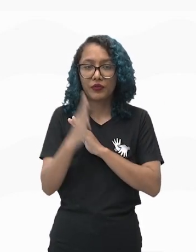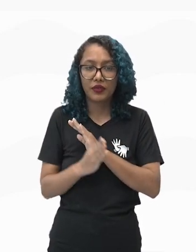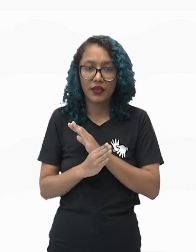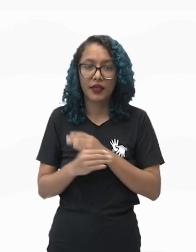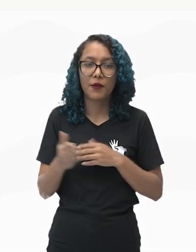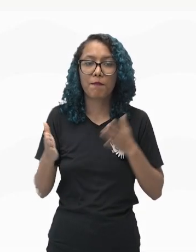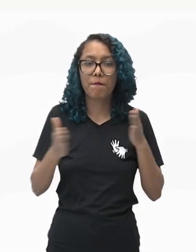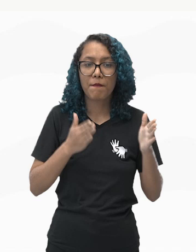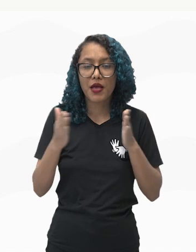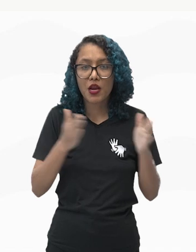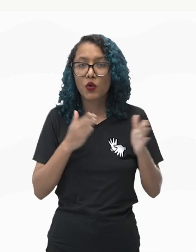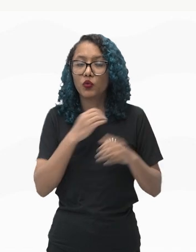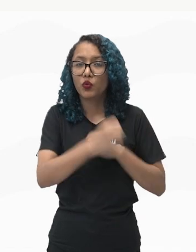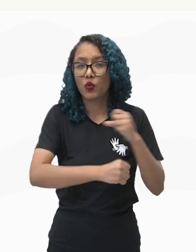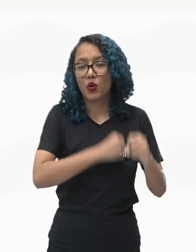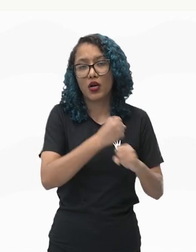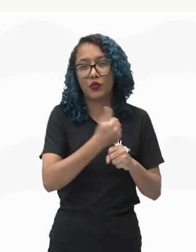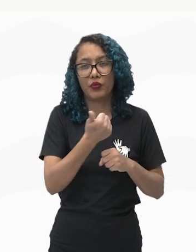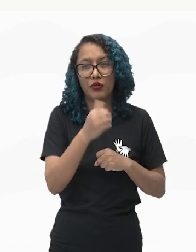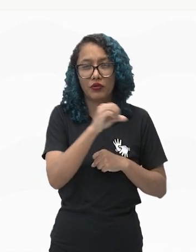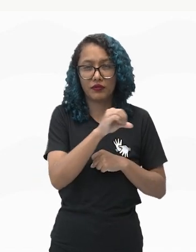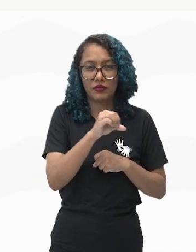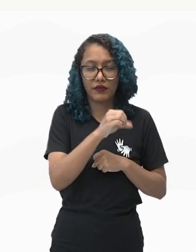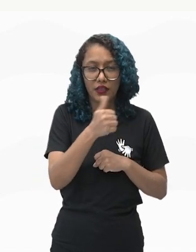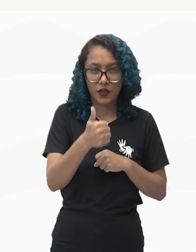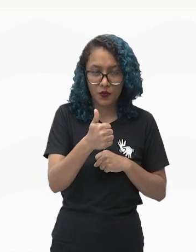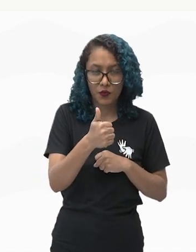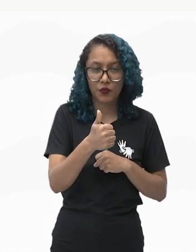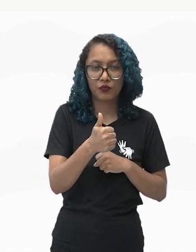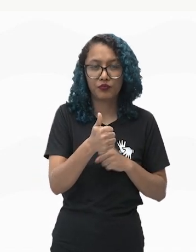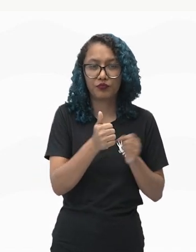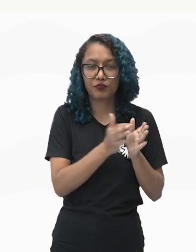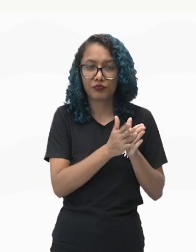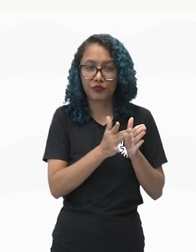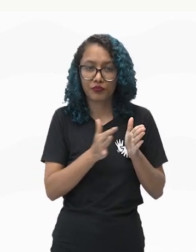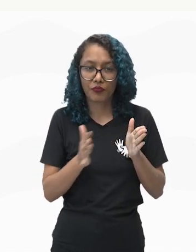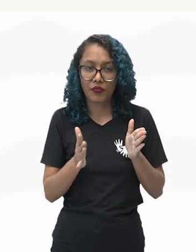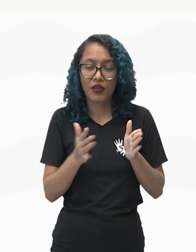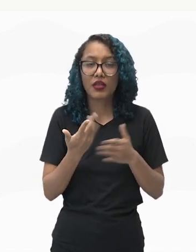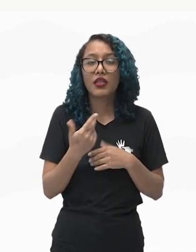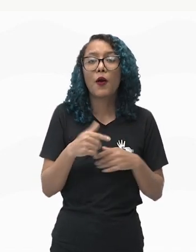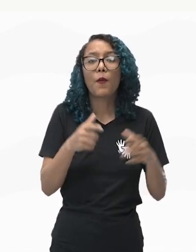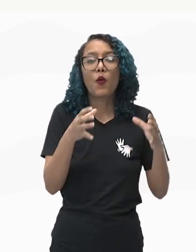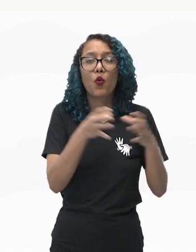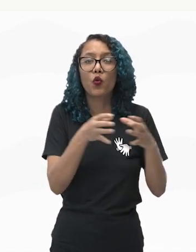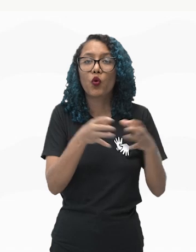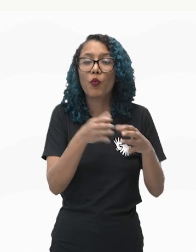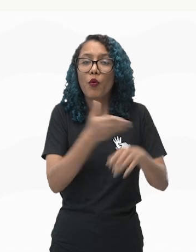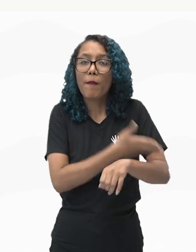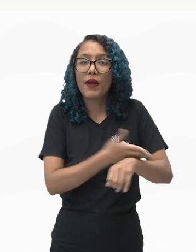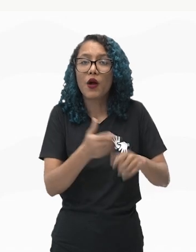1991. Quando a gente observa aqui, em 1991, a população branca era a maioria, que se